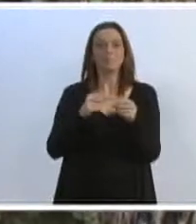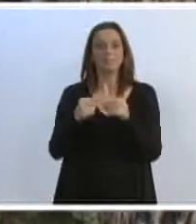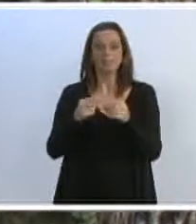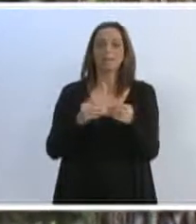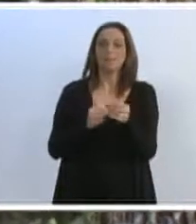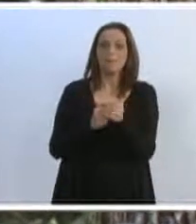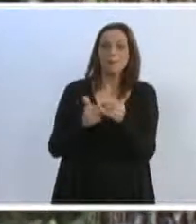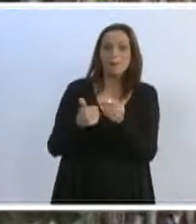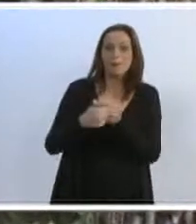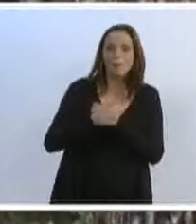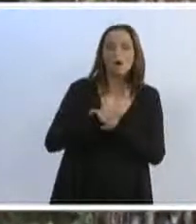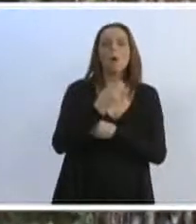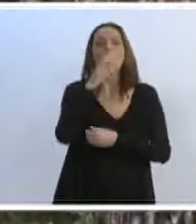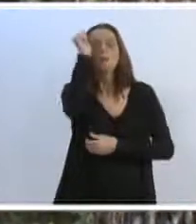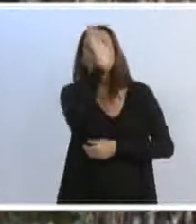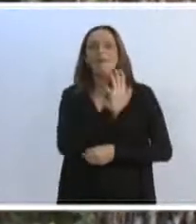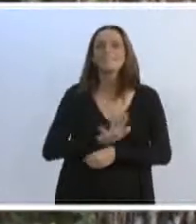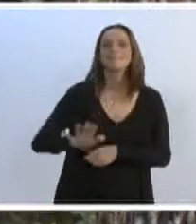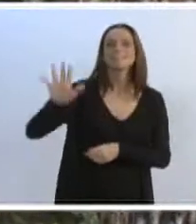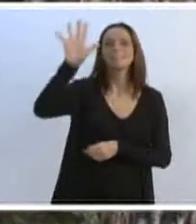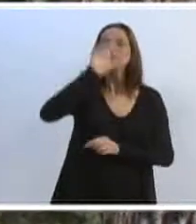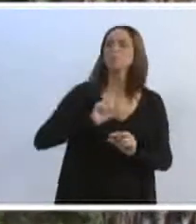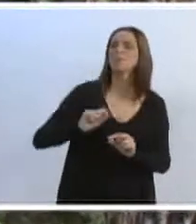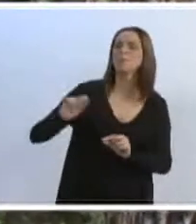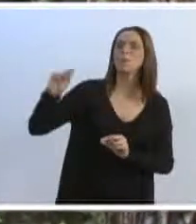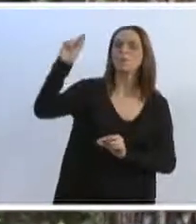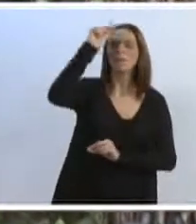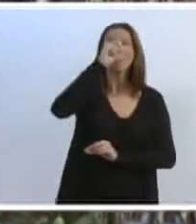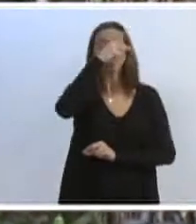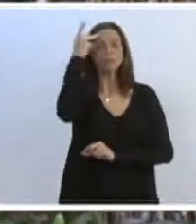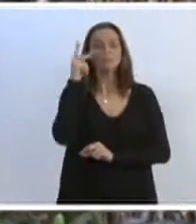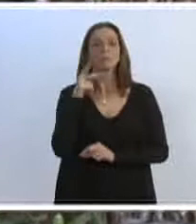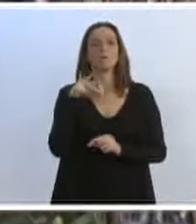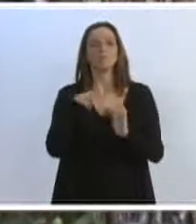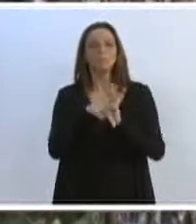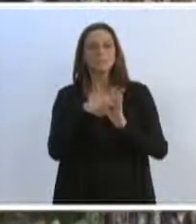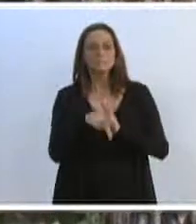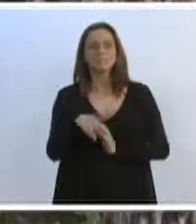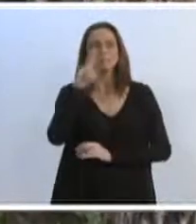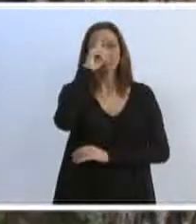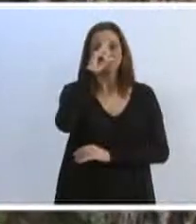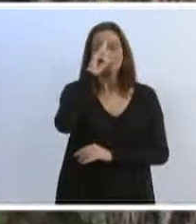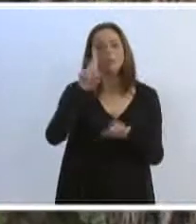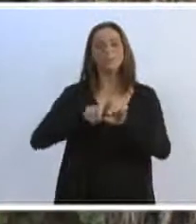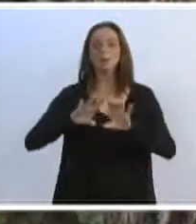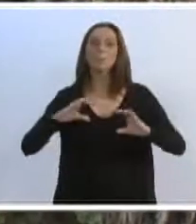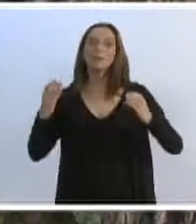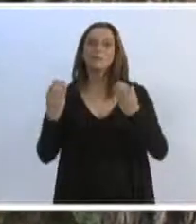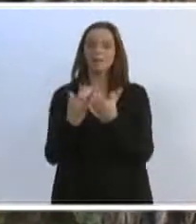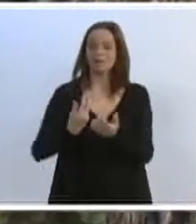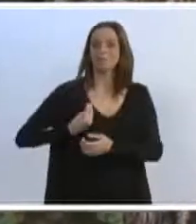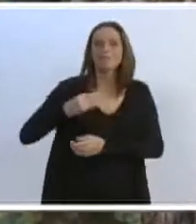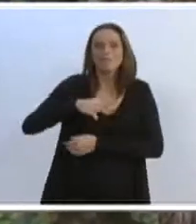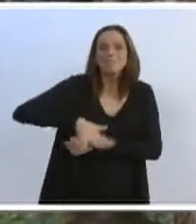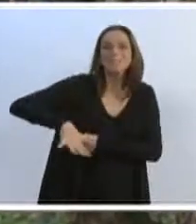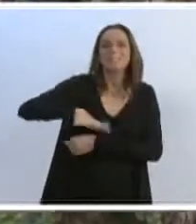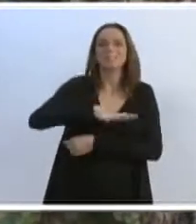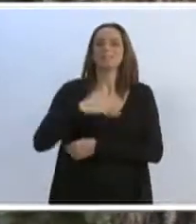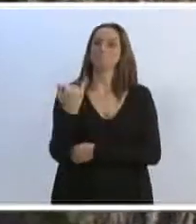Cultural têm, e temos obviamente uma grande alegria de podermos participar dessa revista